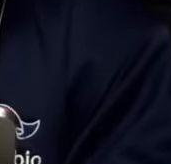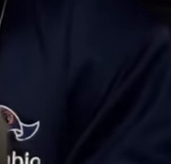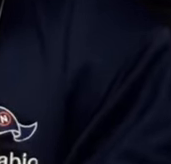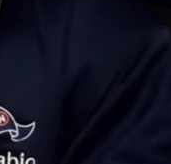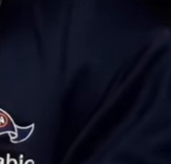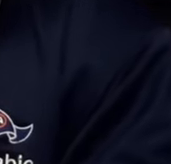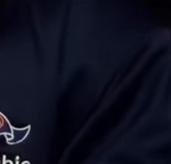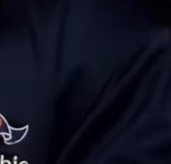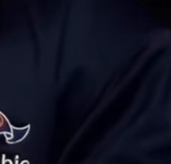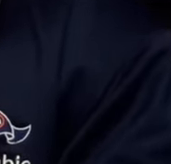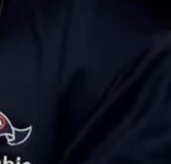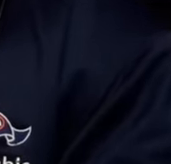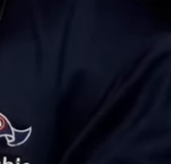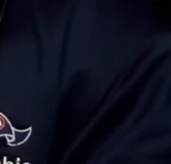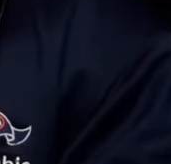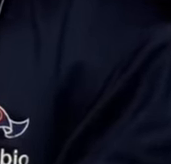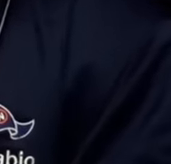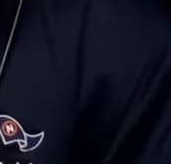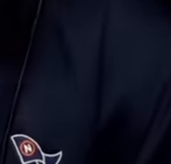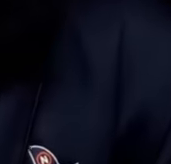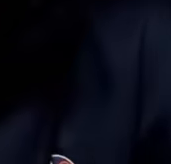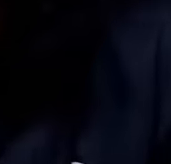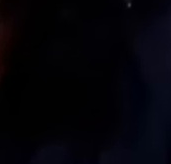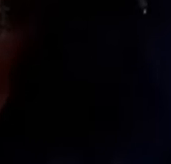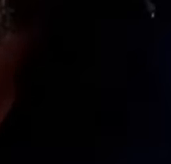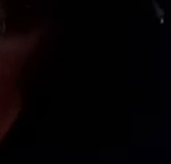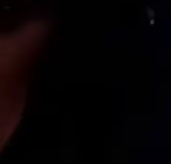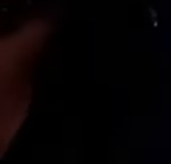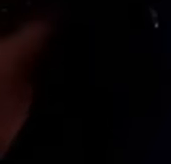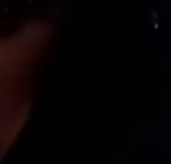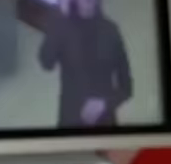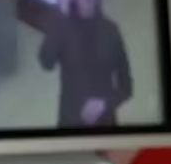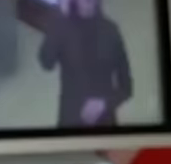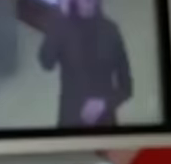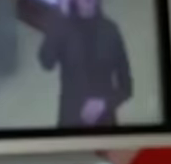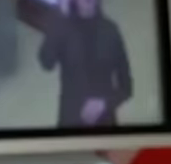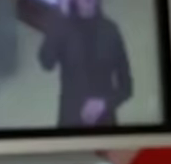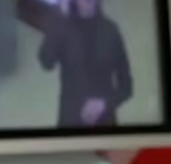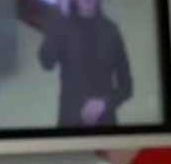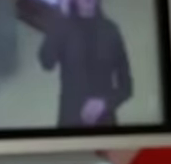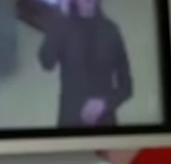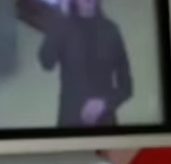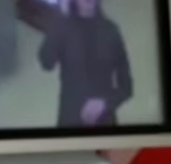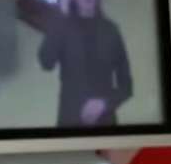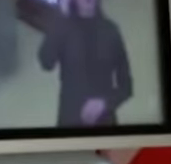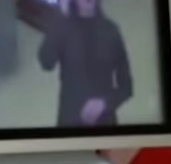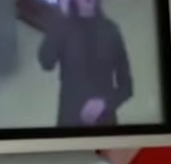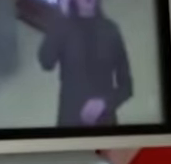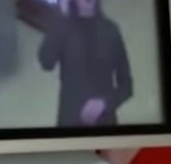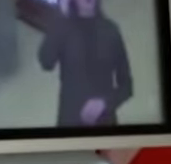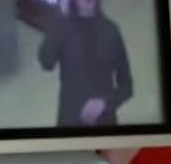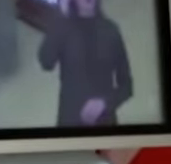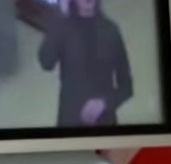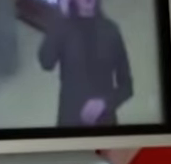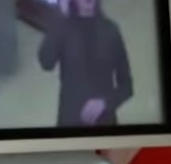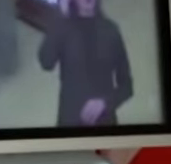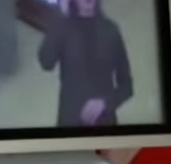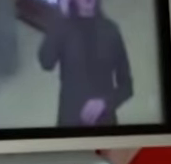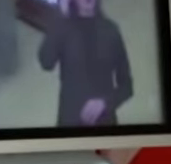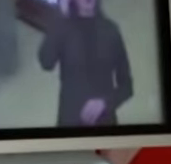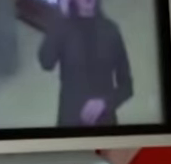membro, né? Você pode se tornar membro do nosso canal e ajudar a gente assim também. Vamos direto ao assunto, ao quebra-pau. Tudo